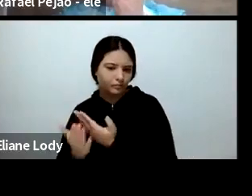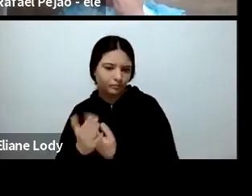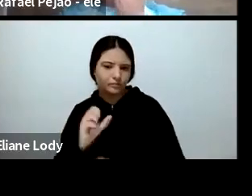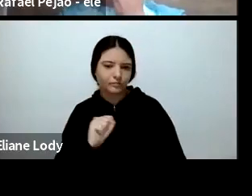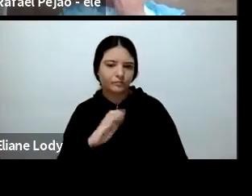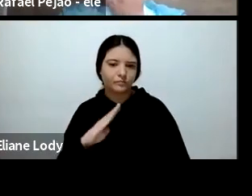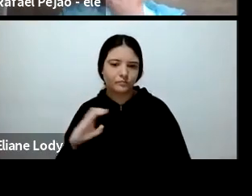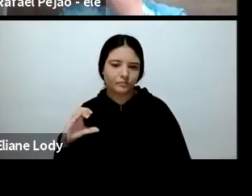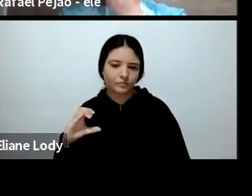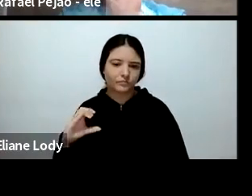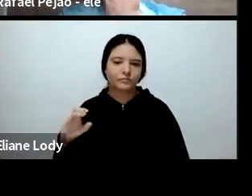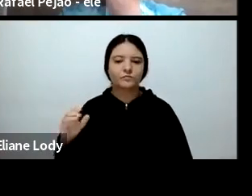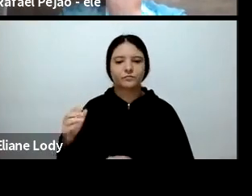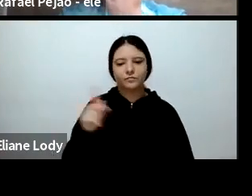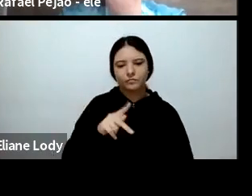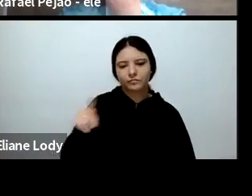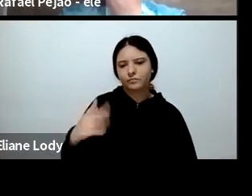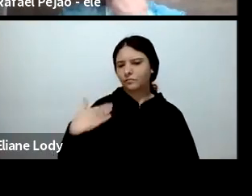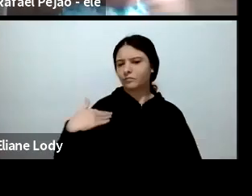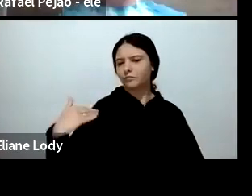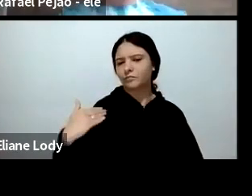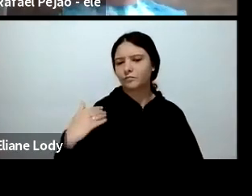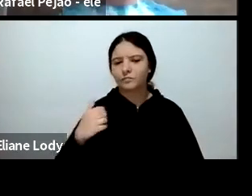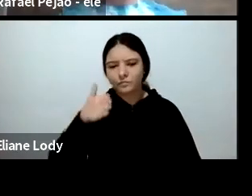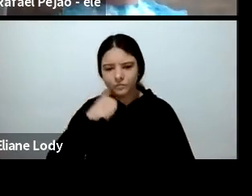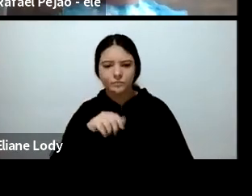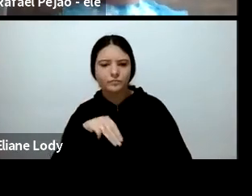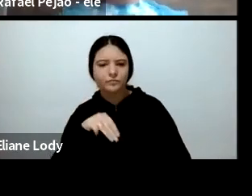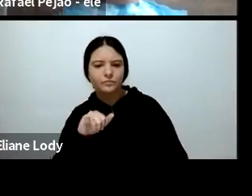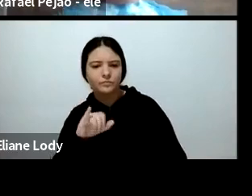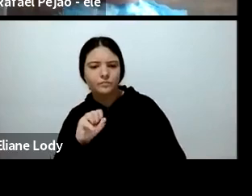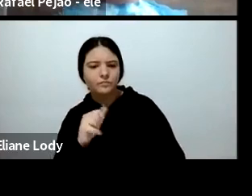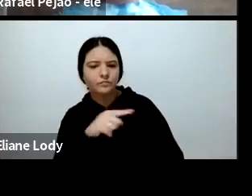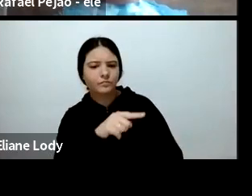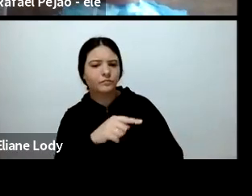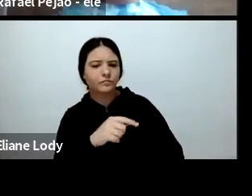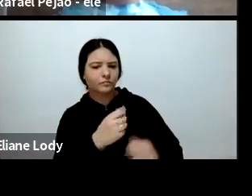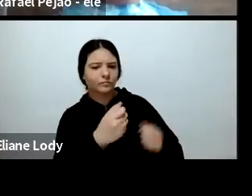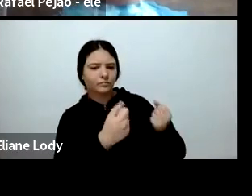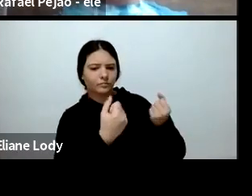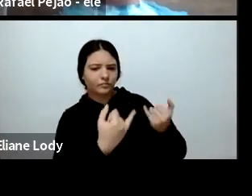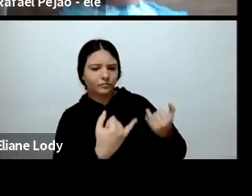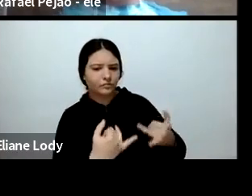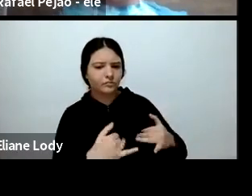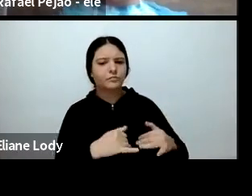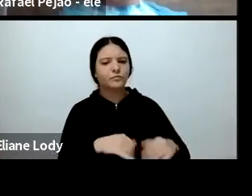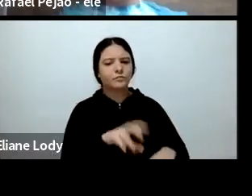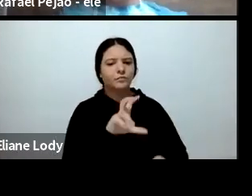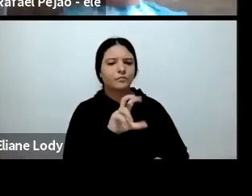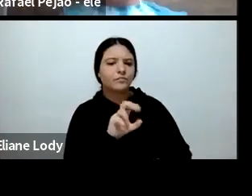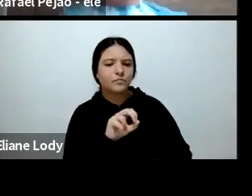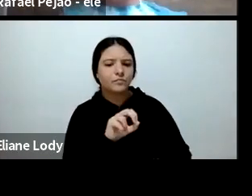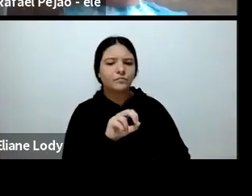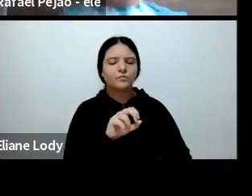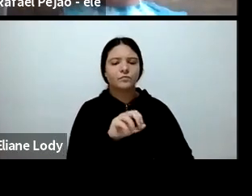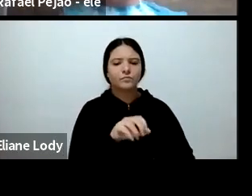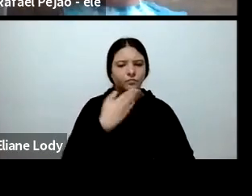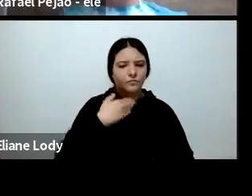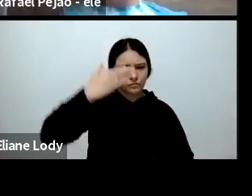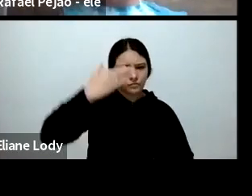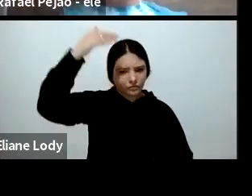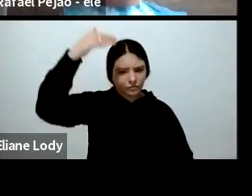uma professora me procurou dizendo, Maísa, vi que você escreveu sobre seu avô árabe. Você sabe alguma brincadeira para ensinar